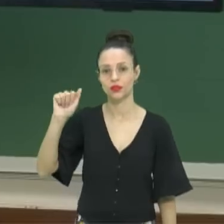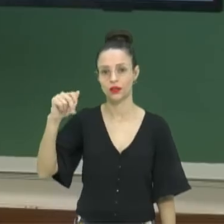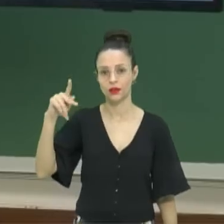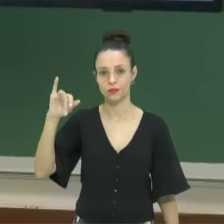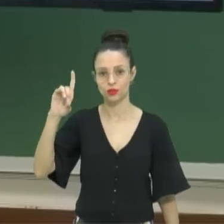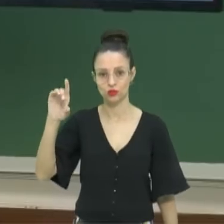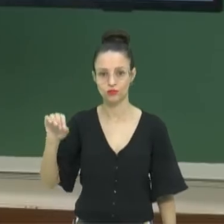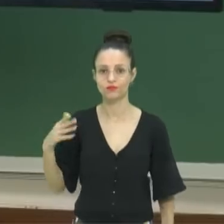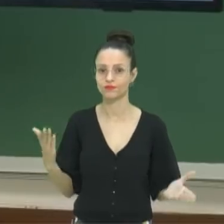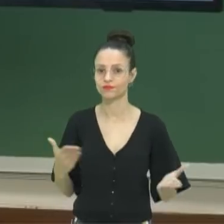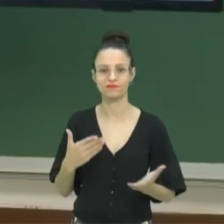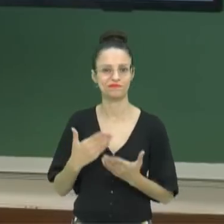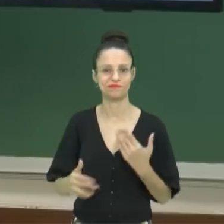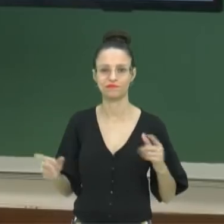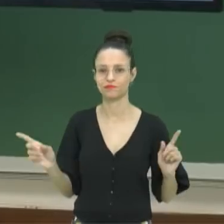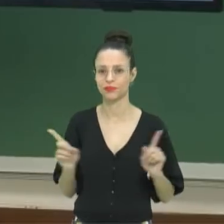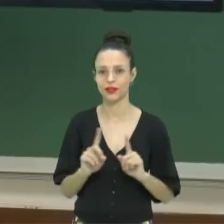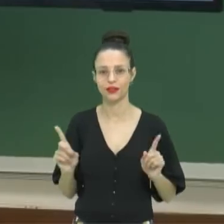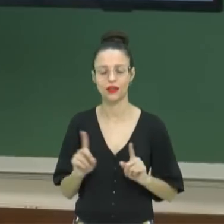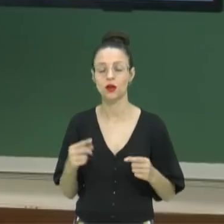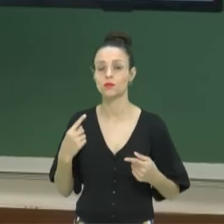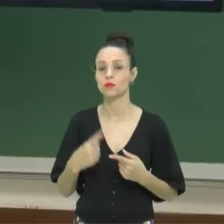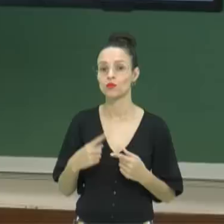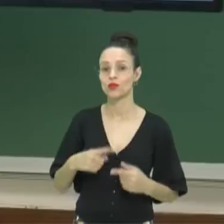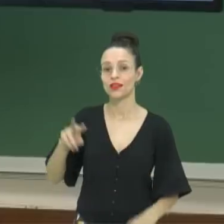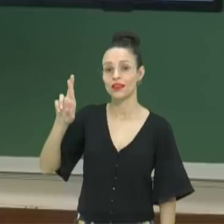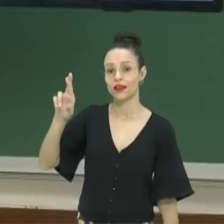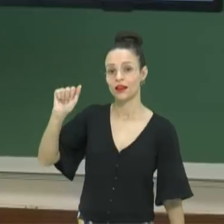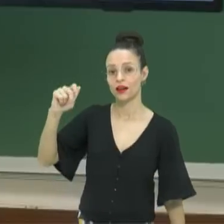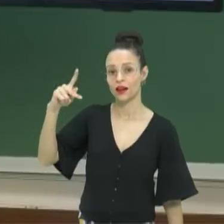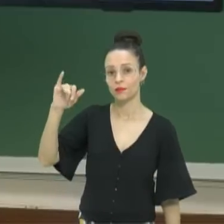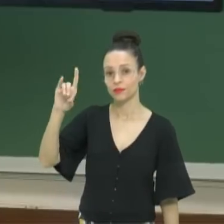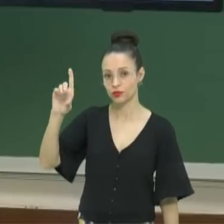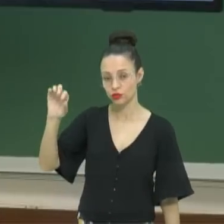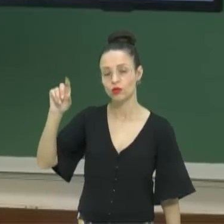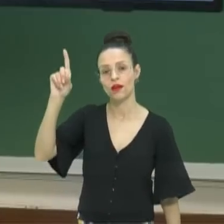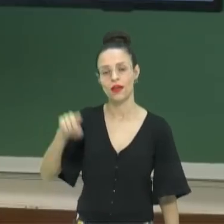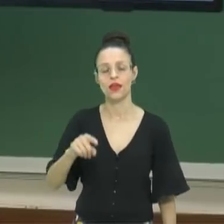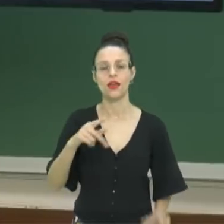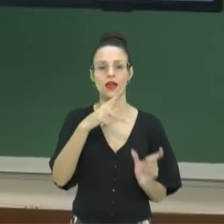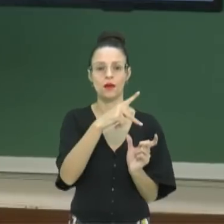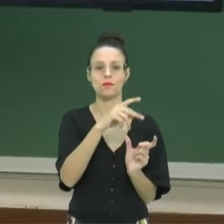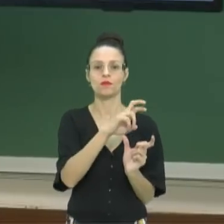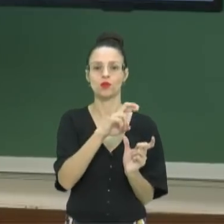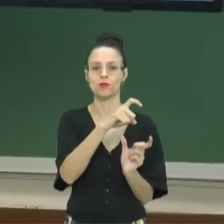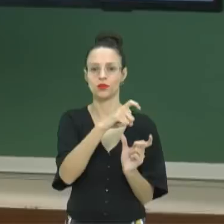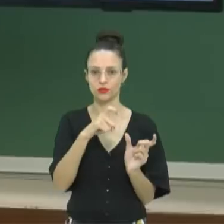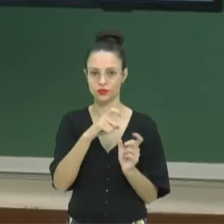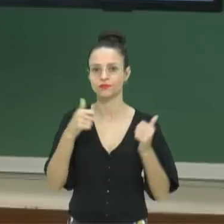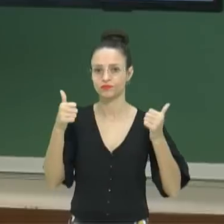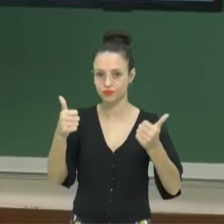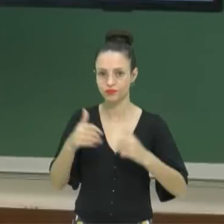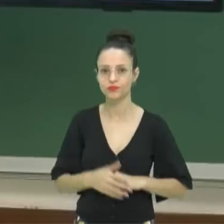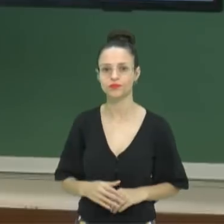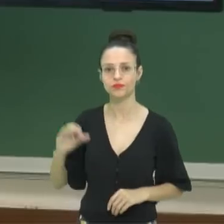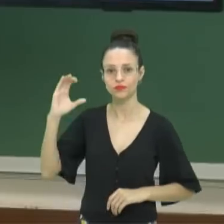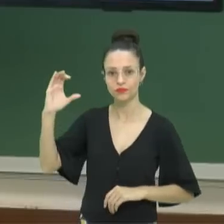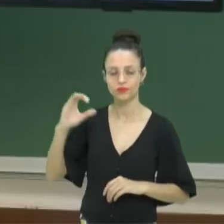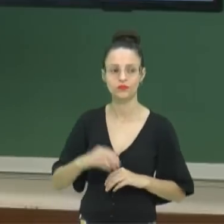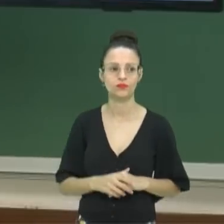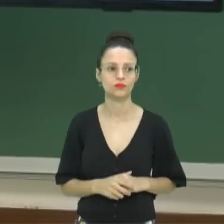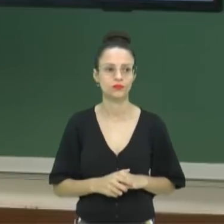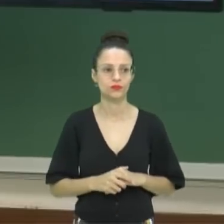Rápido. Perdeu, professora. Não é porque rápido é uma proparoxítona. Perfeito? Vamos para a letra